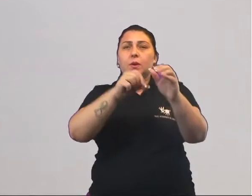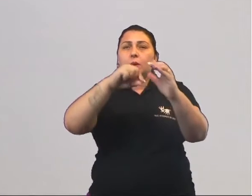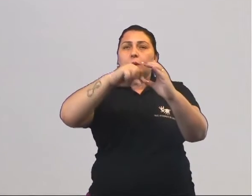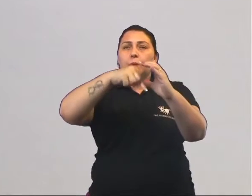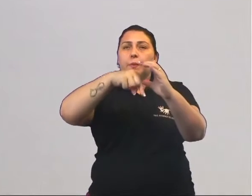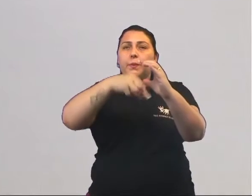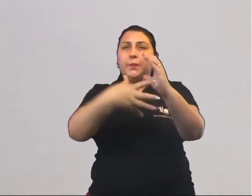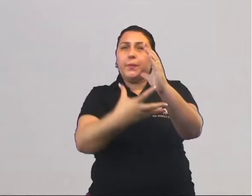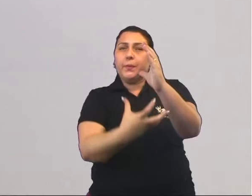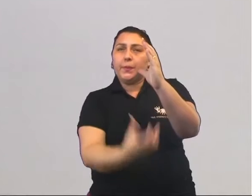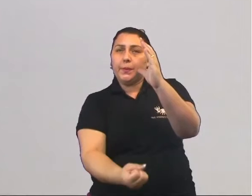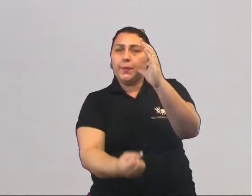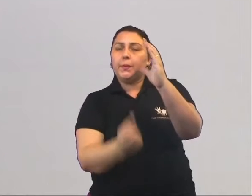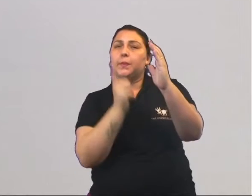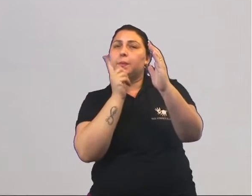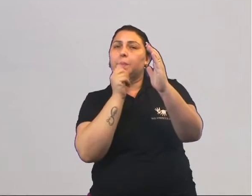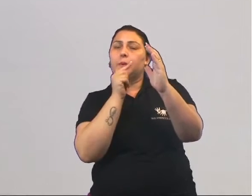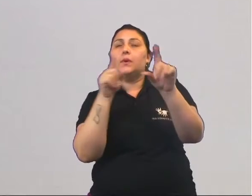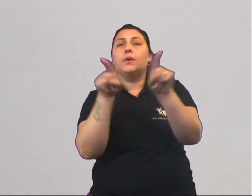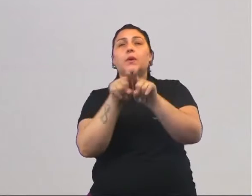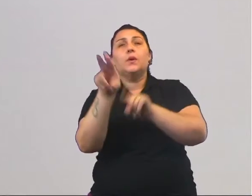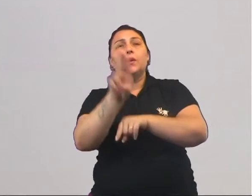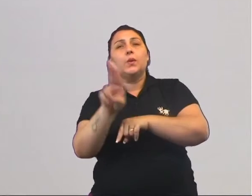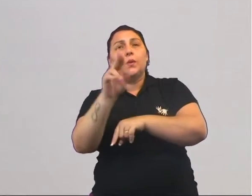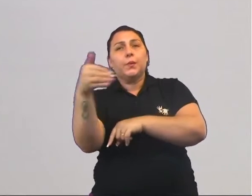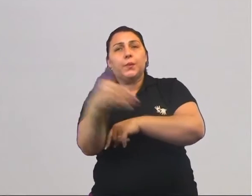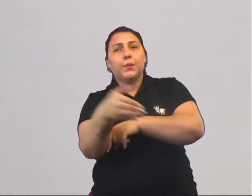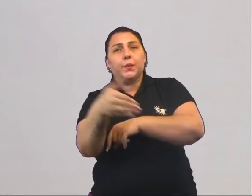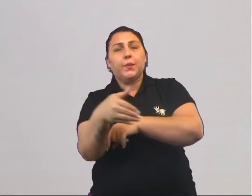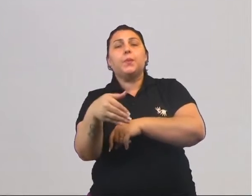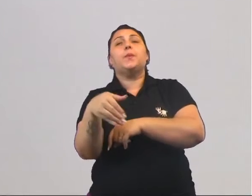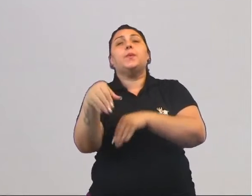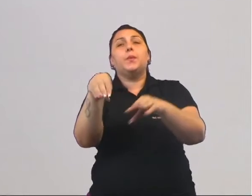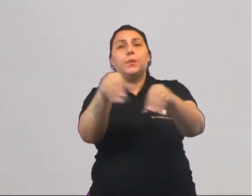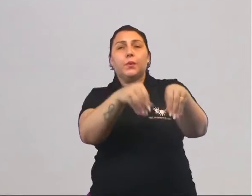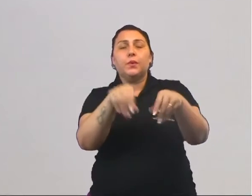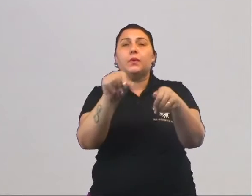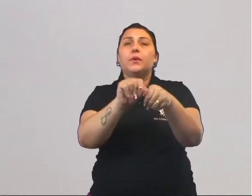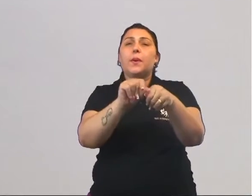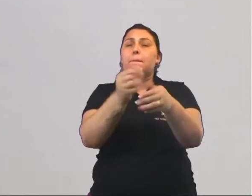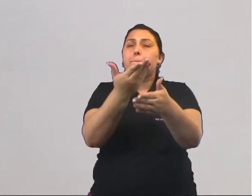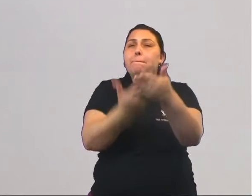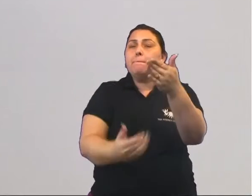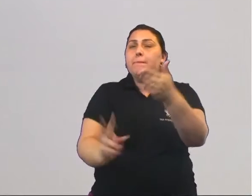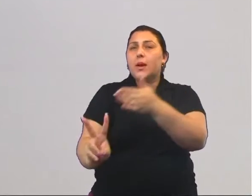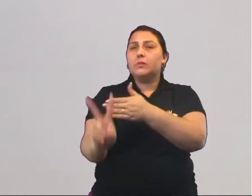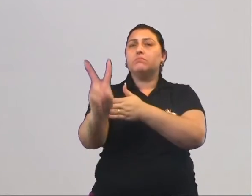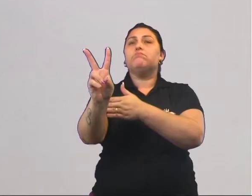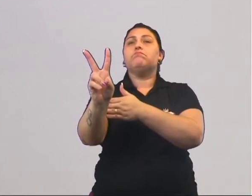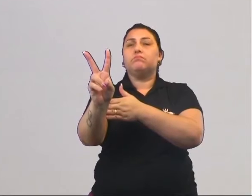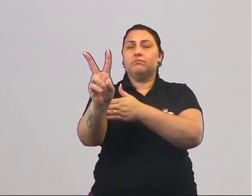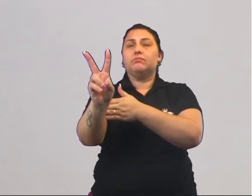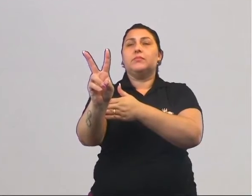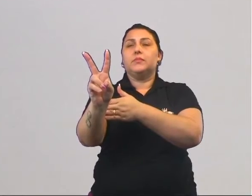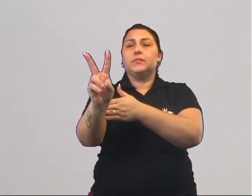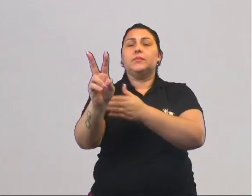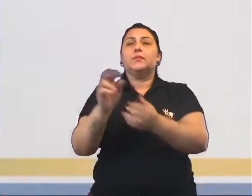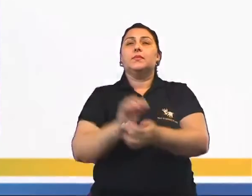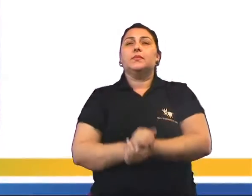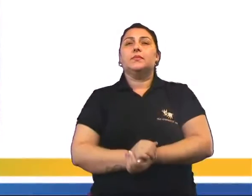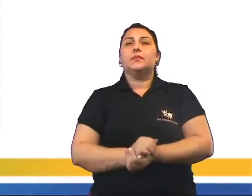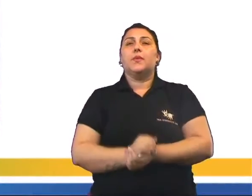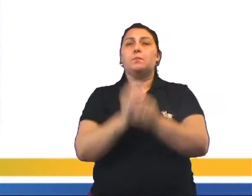também polui as águas subterrâneas, e o uso constante do solo vai fazer com que ele perca todos os seus nutrientes e chegue ao estágio